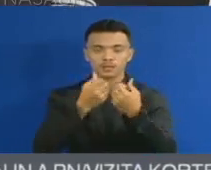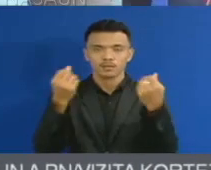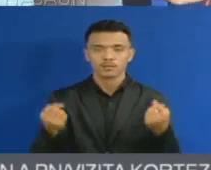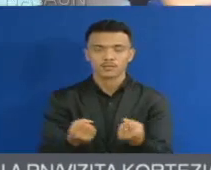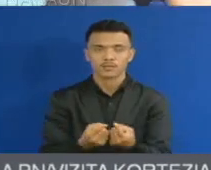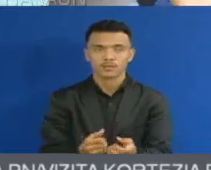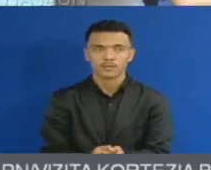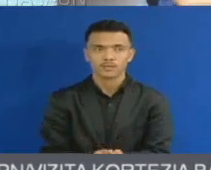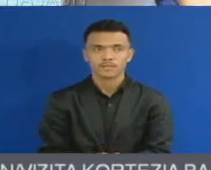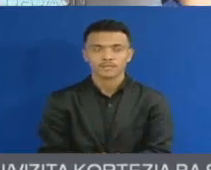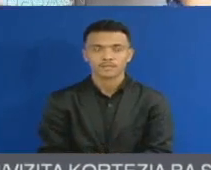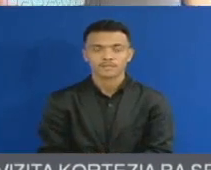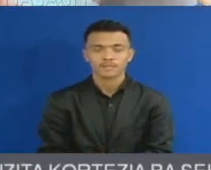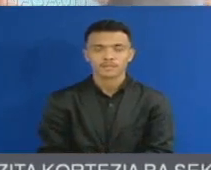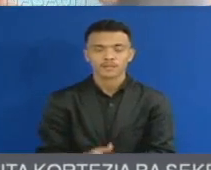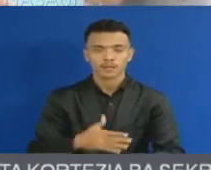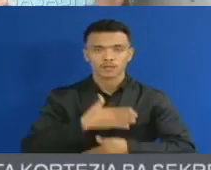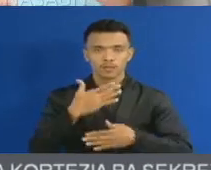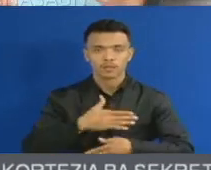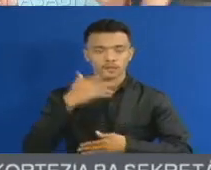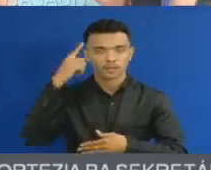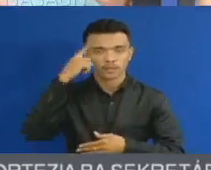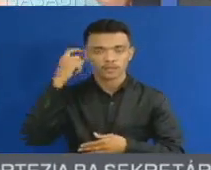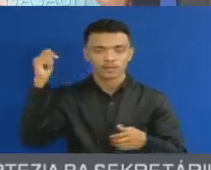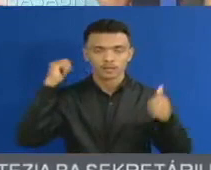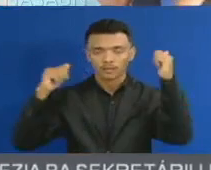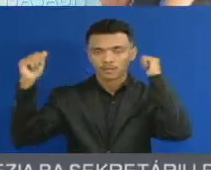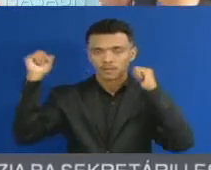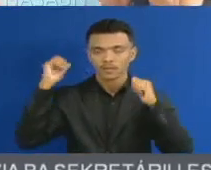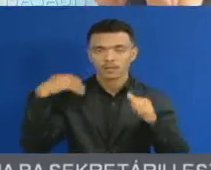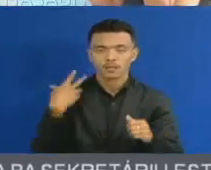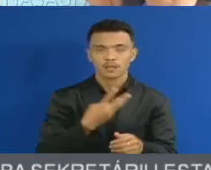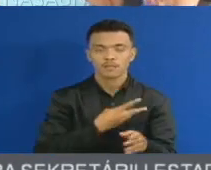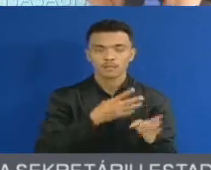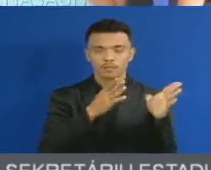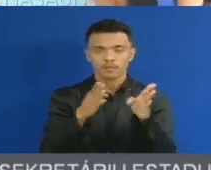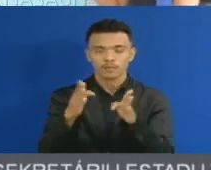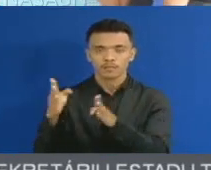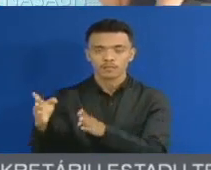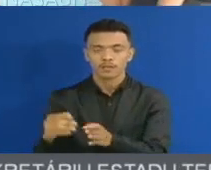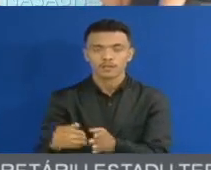Contente teve estamba organi atividade ne ami maka organiza ami maka hal convite